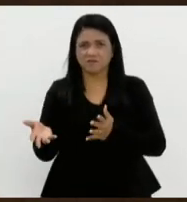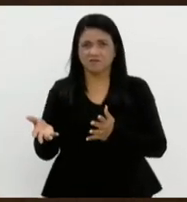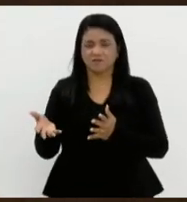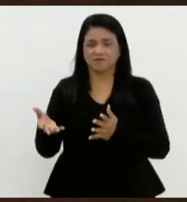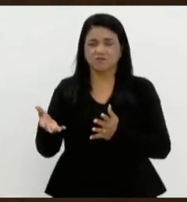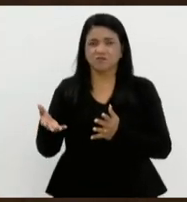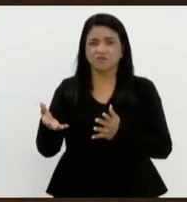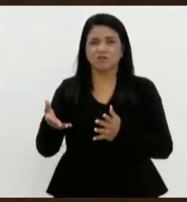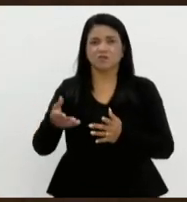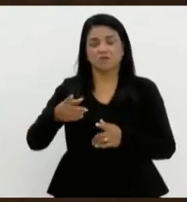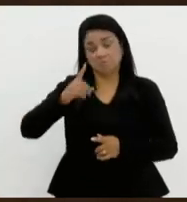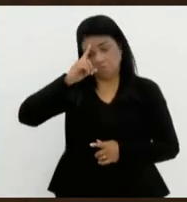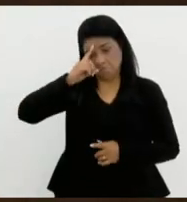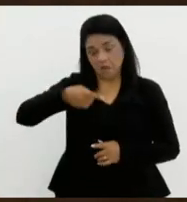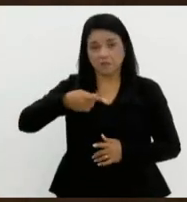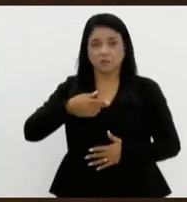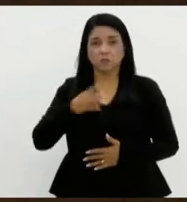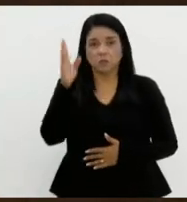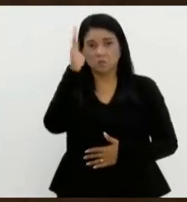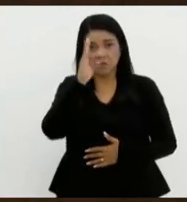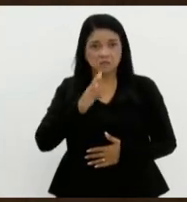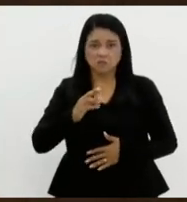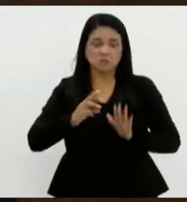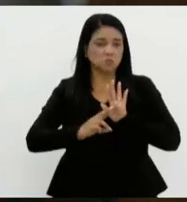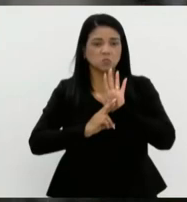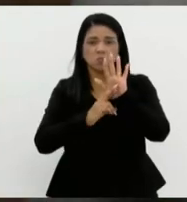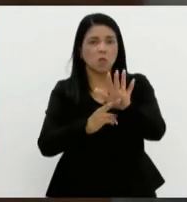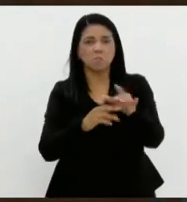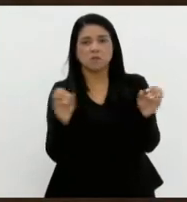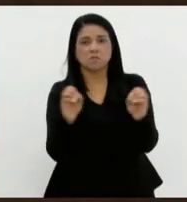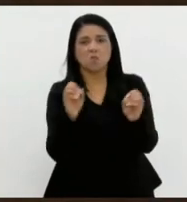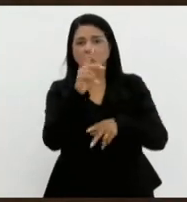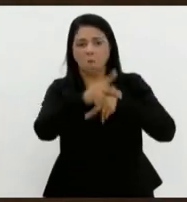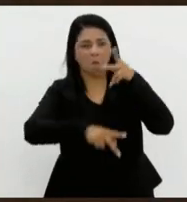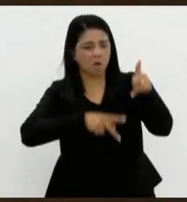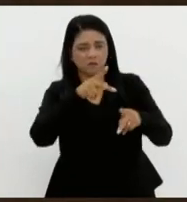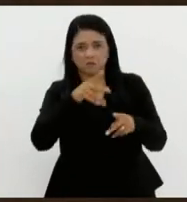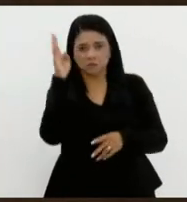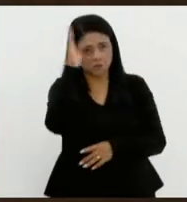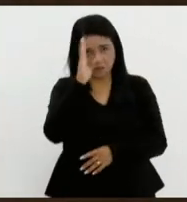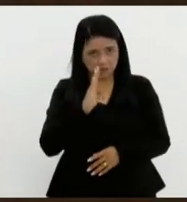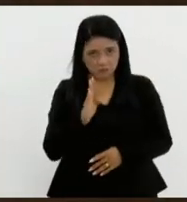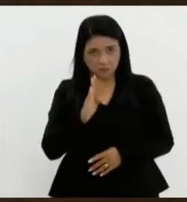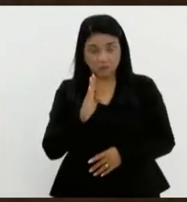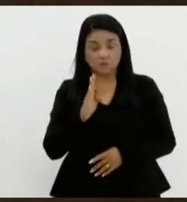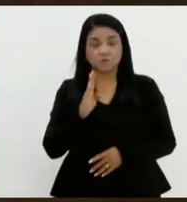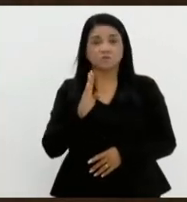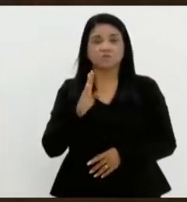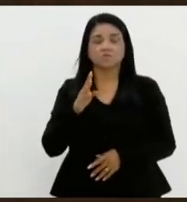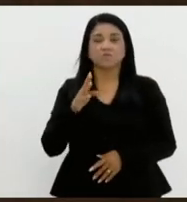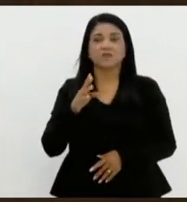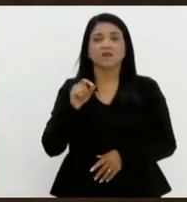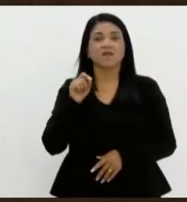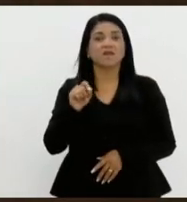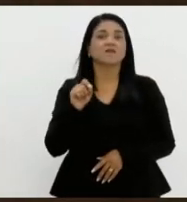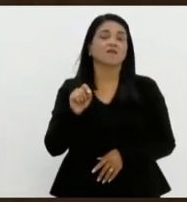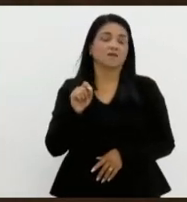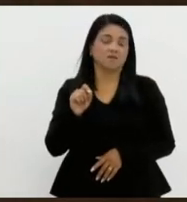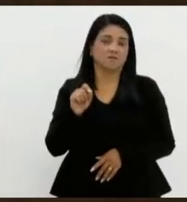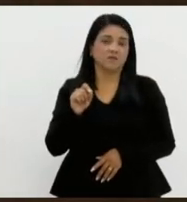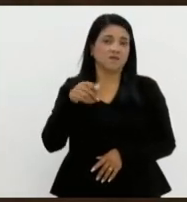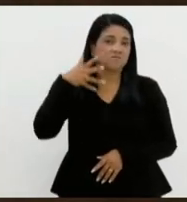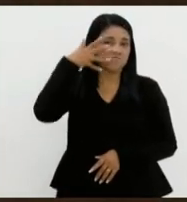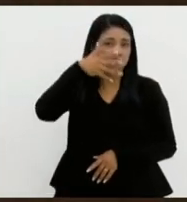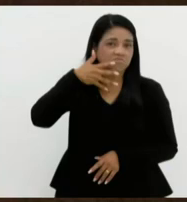comanda o país, que não representa a maioria do povo brasileiro, diga-se de passagem, a fala que ele sim, e não